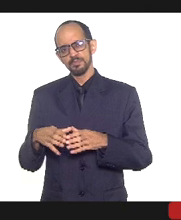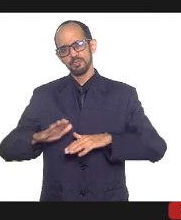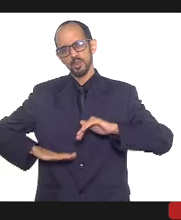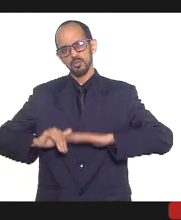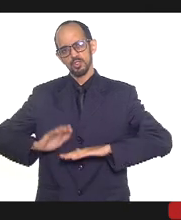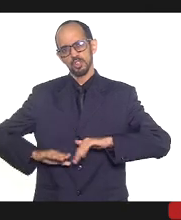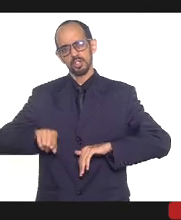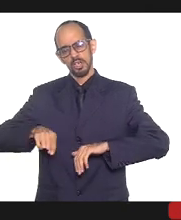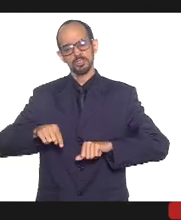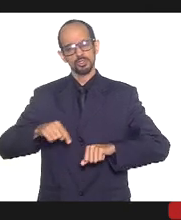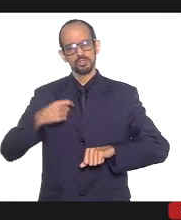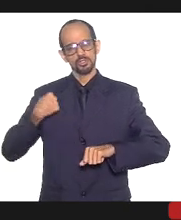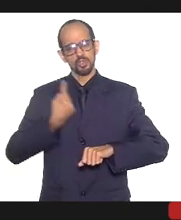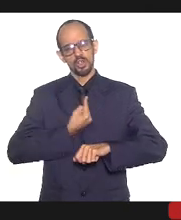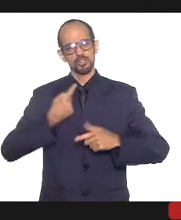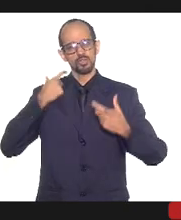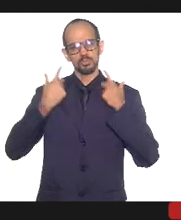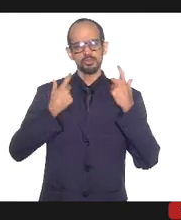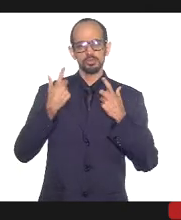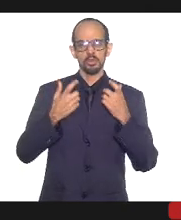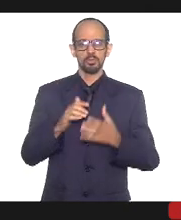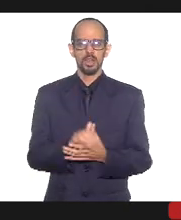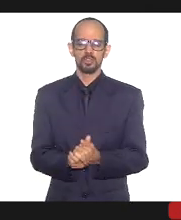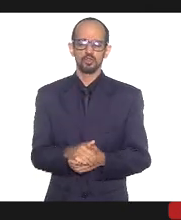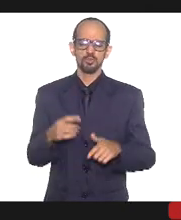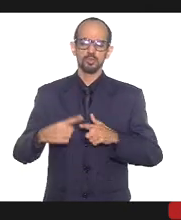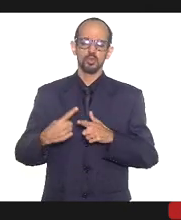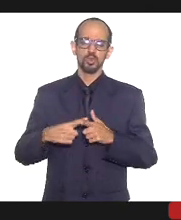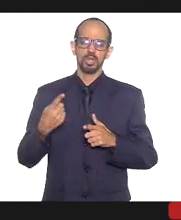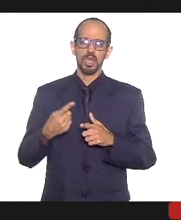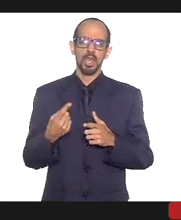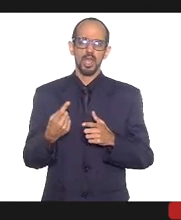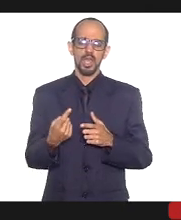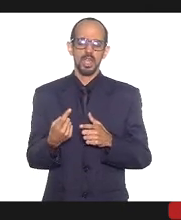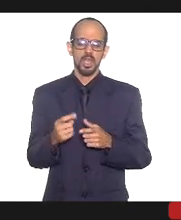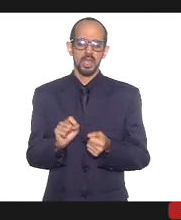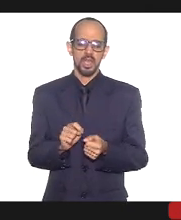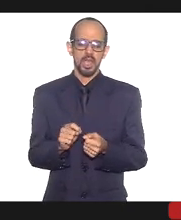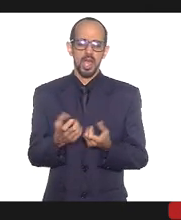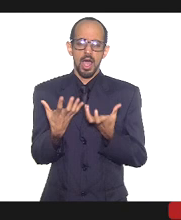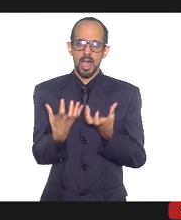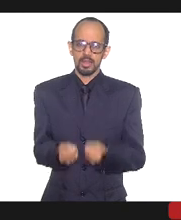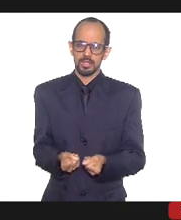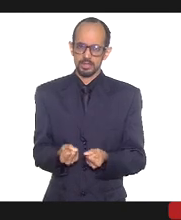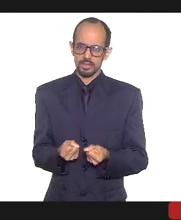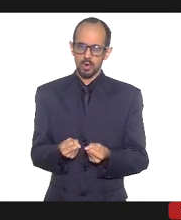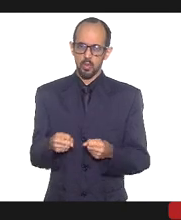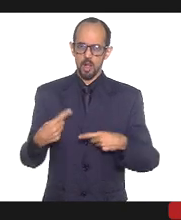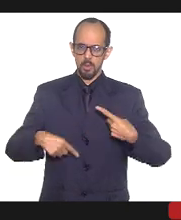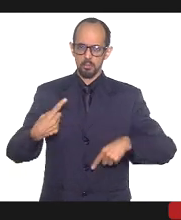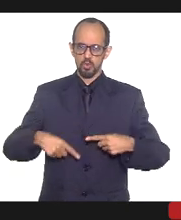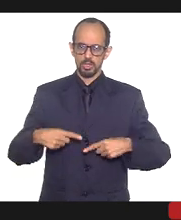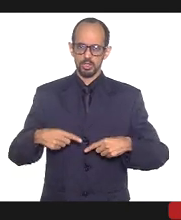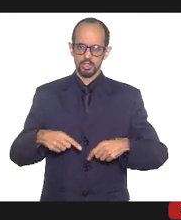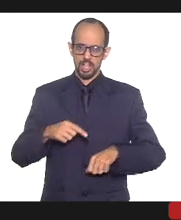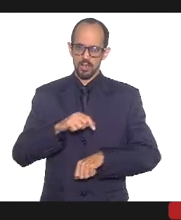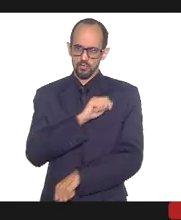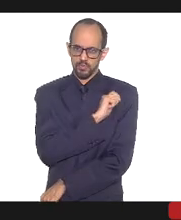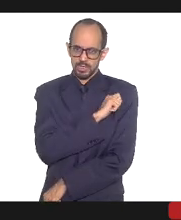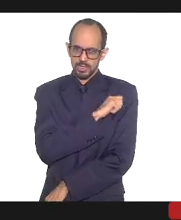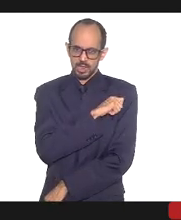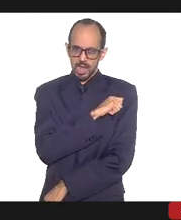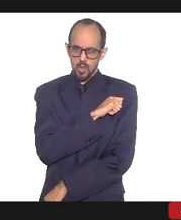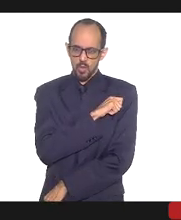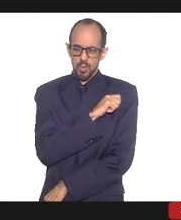perspectivas muito preocupantes, uma vez que a adesão ao novo regime de recuperação fiscal, ele prevê reajuste